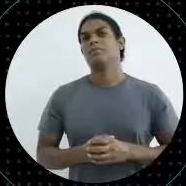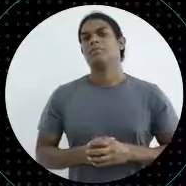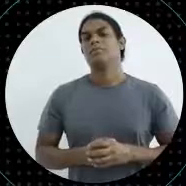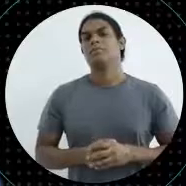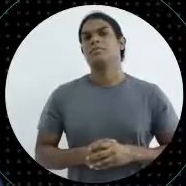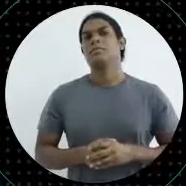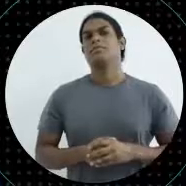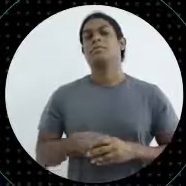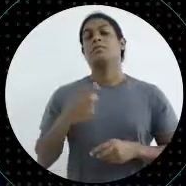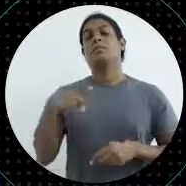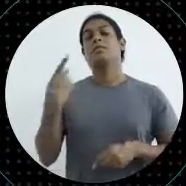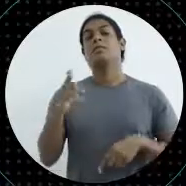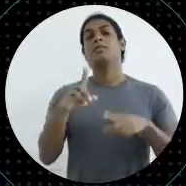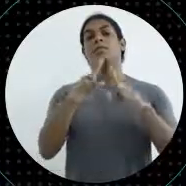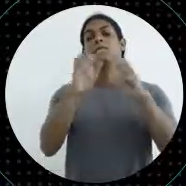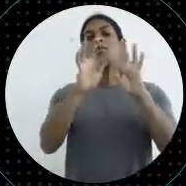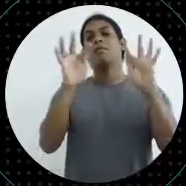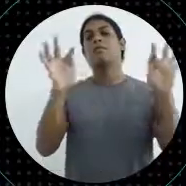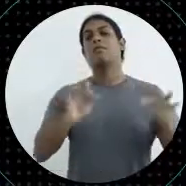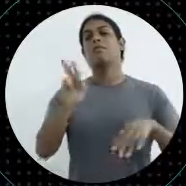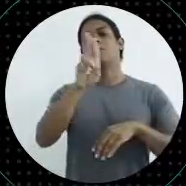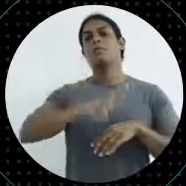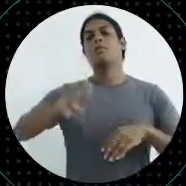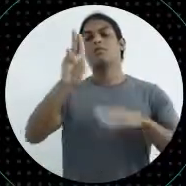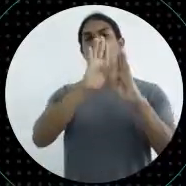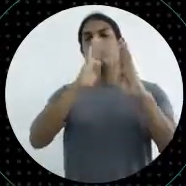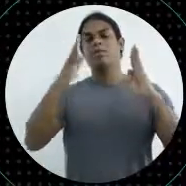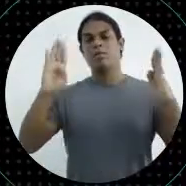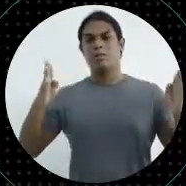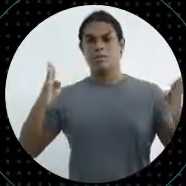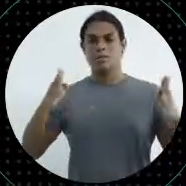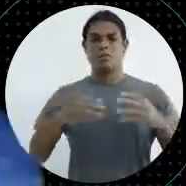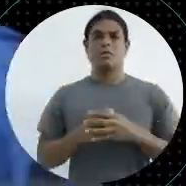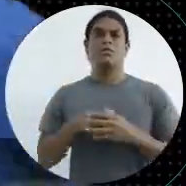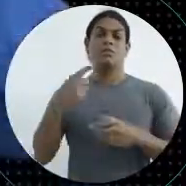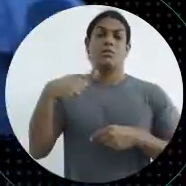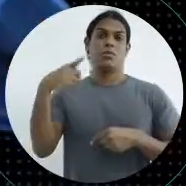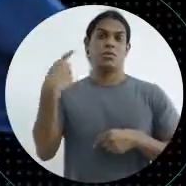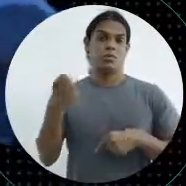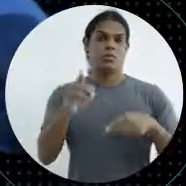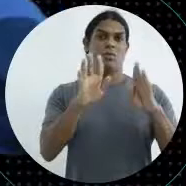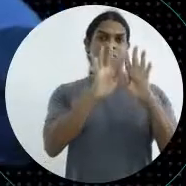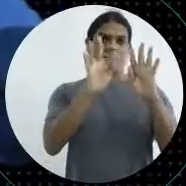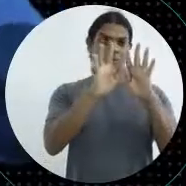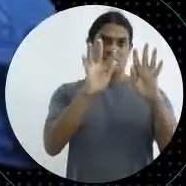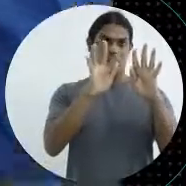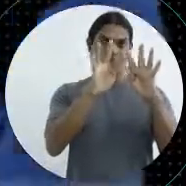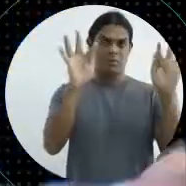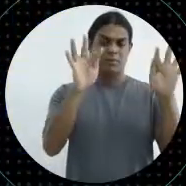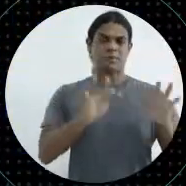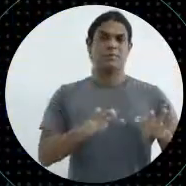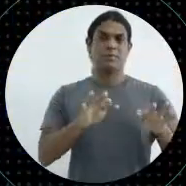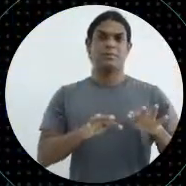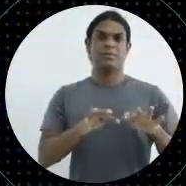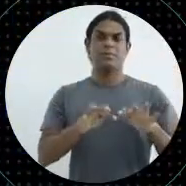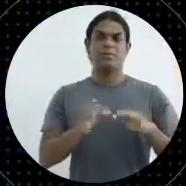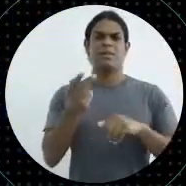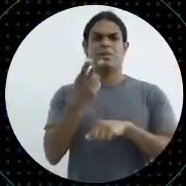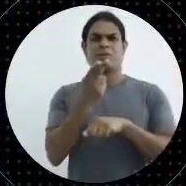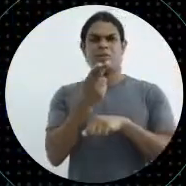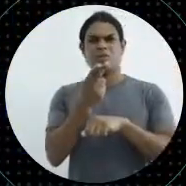Qual é a outra forma de se utilizar a biblioteca? Bem, a biblioteca ela é usada em tanto